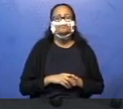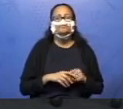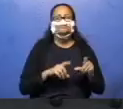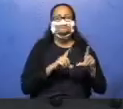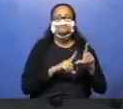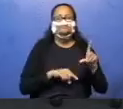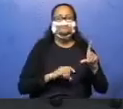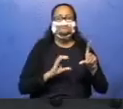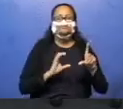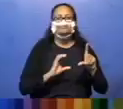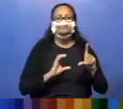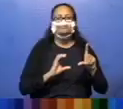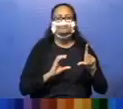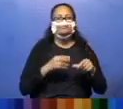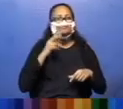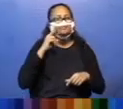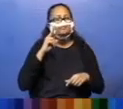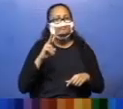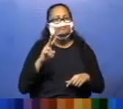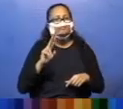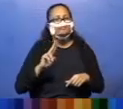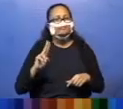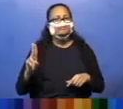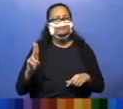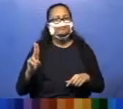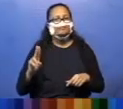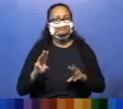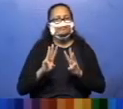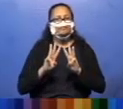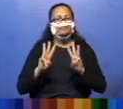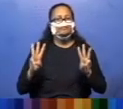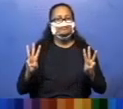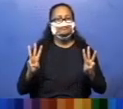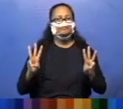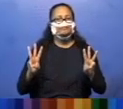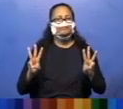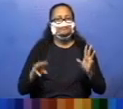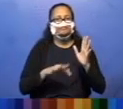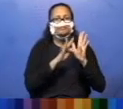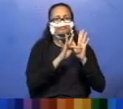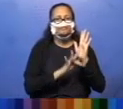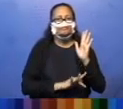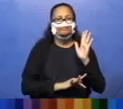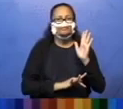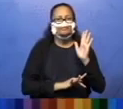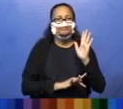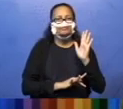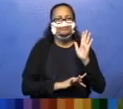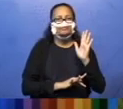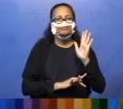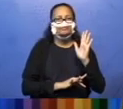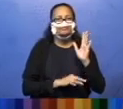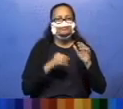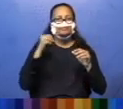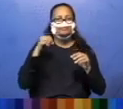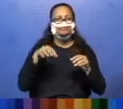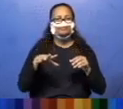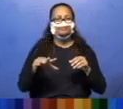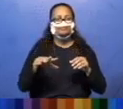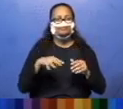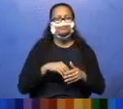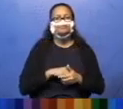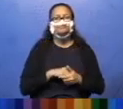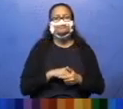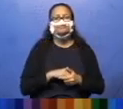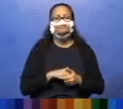C. Observe o nome do site em que esse texto foi publicado.